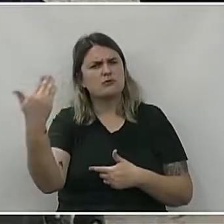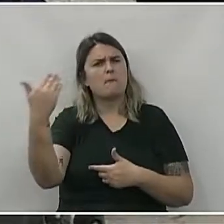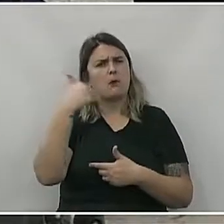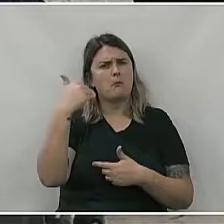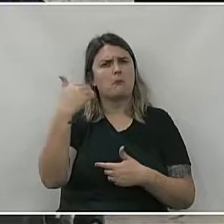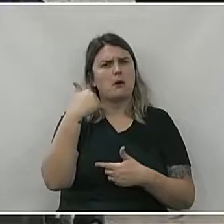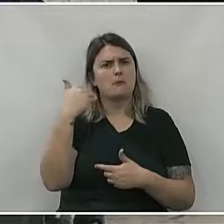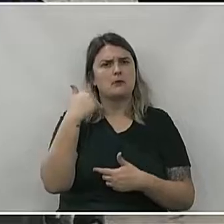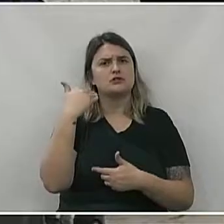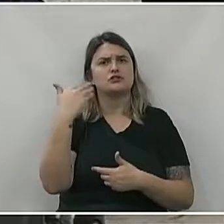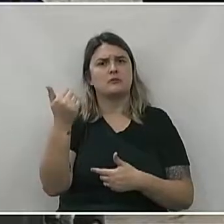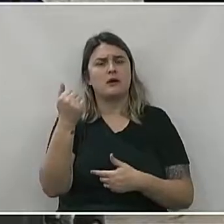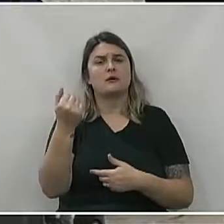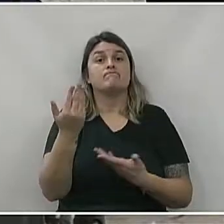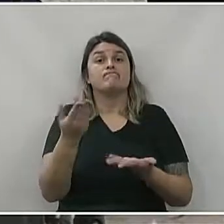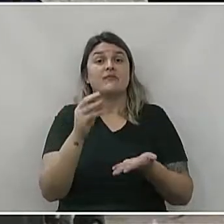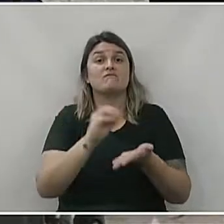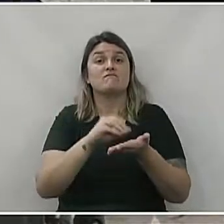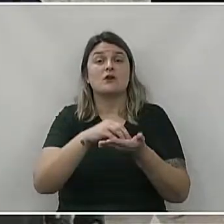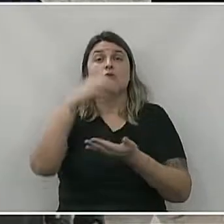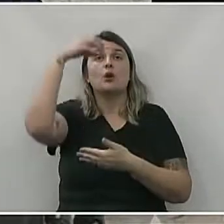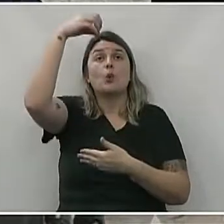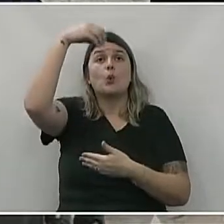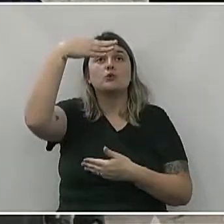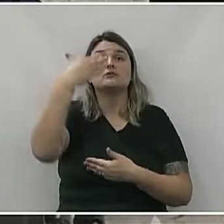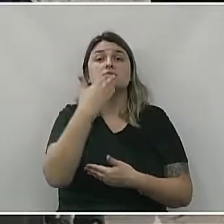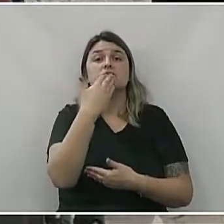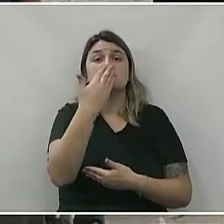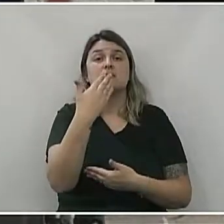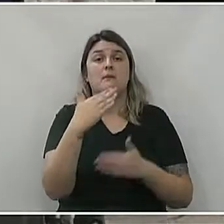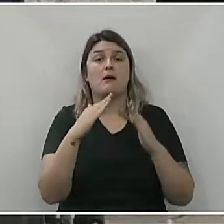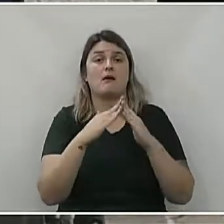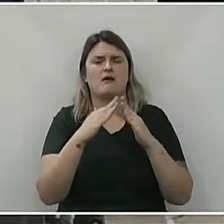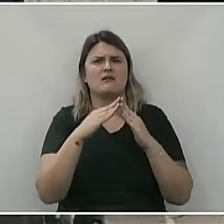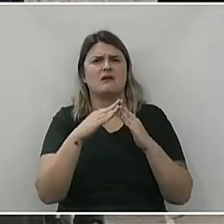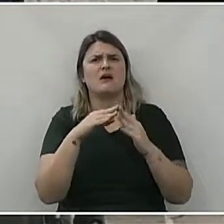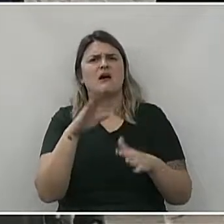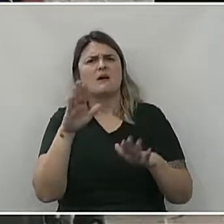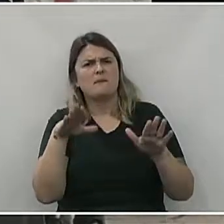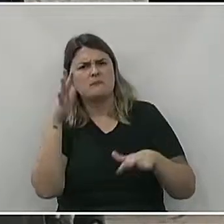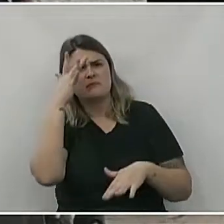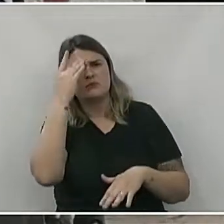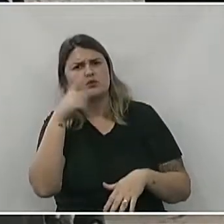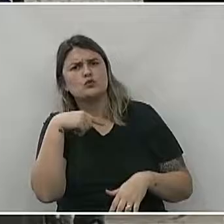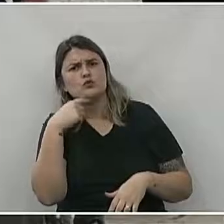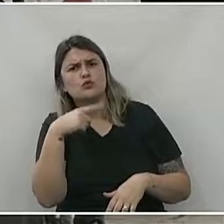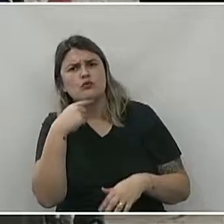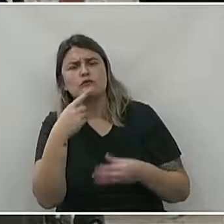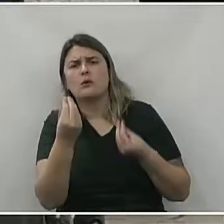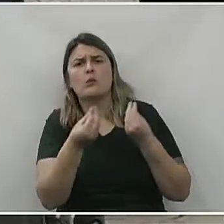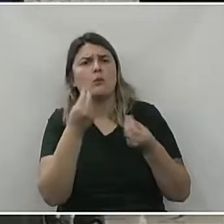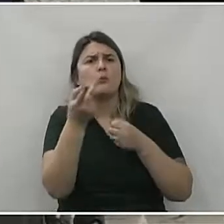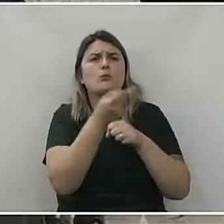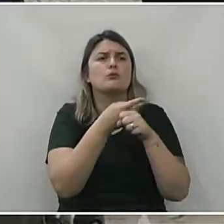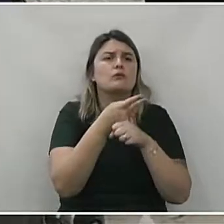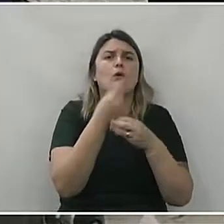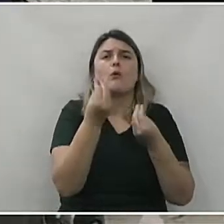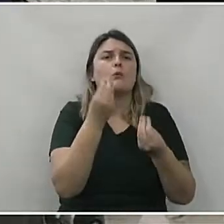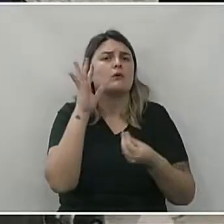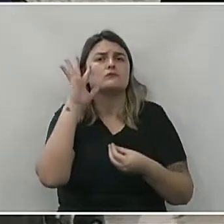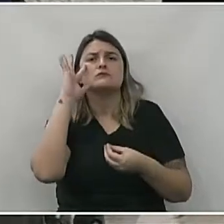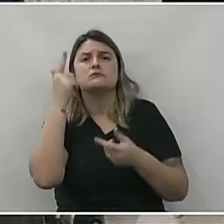já, a questão da iluminação pública. E muitos têm dúvida de como procurar e como chegar para